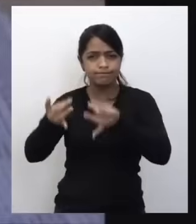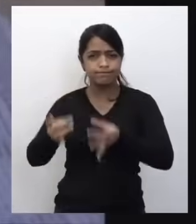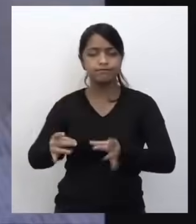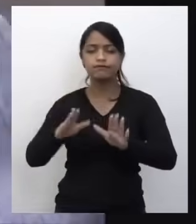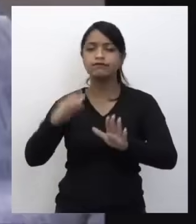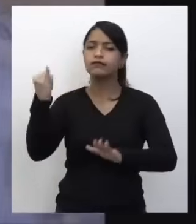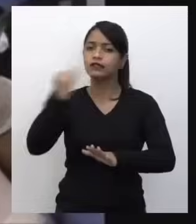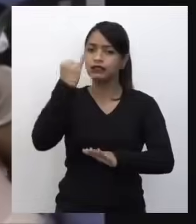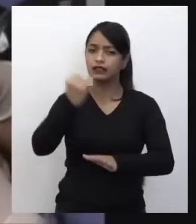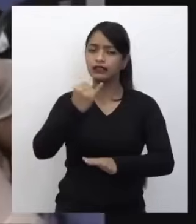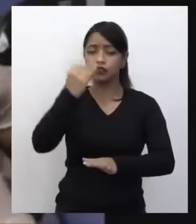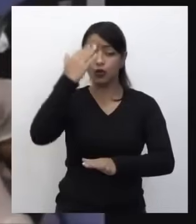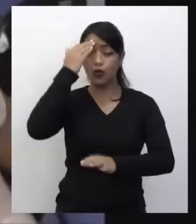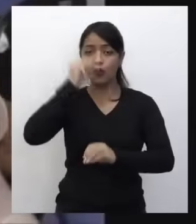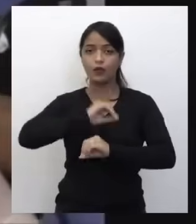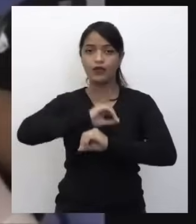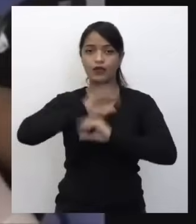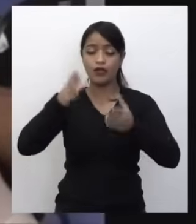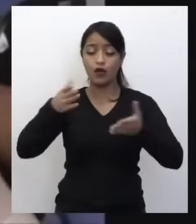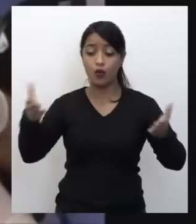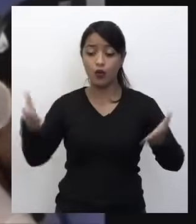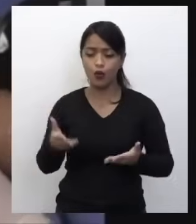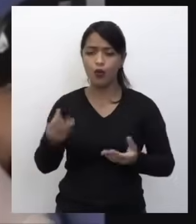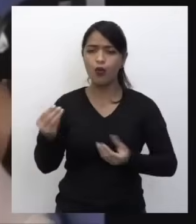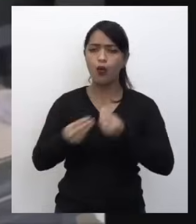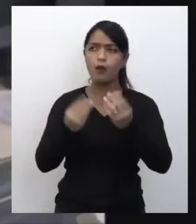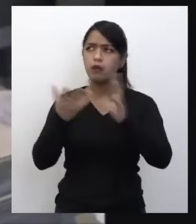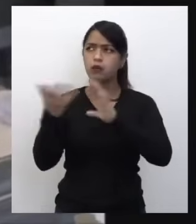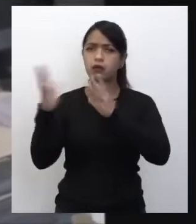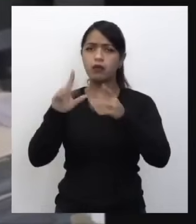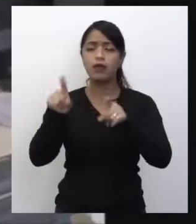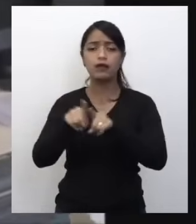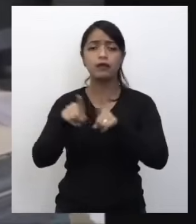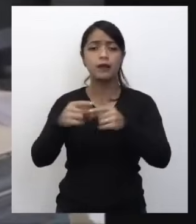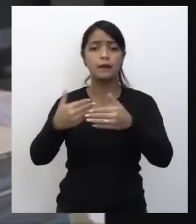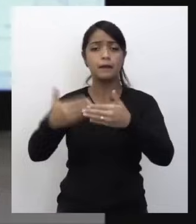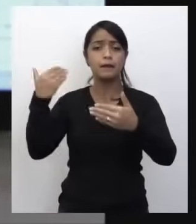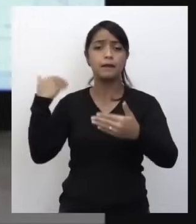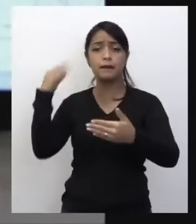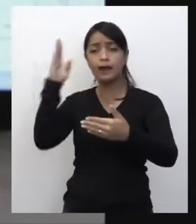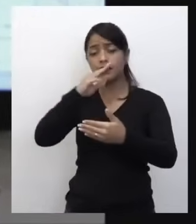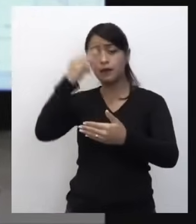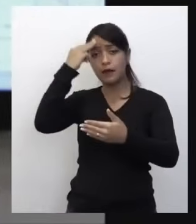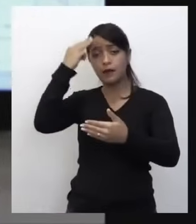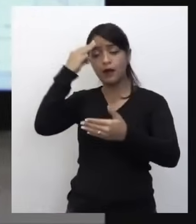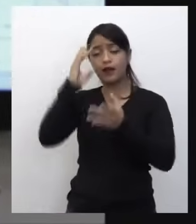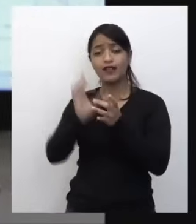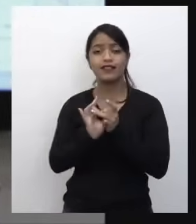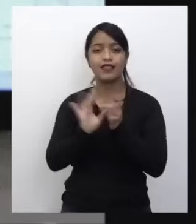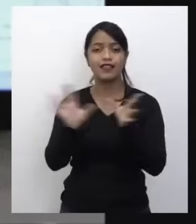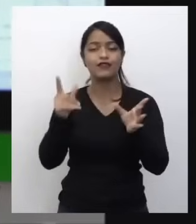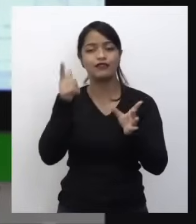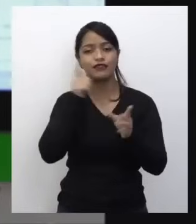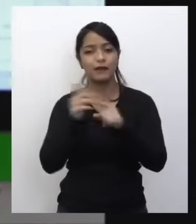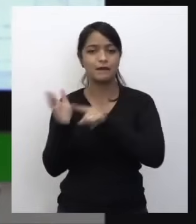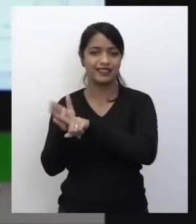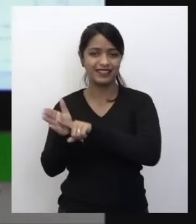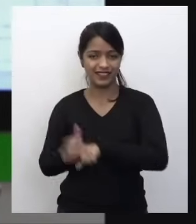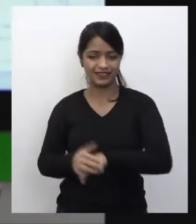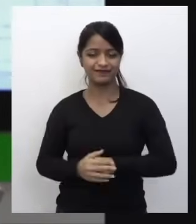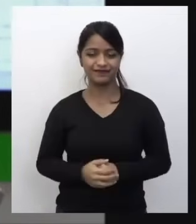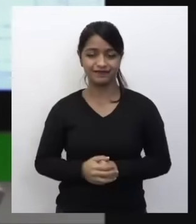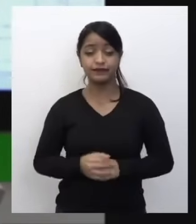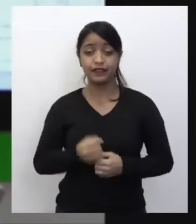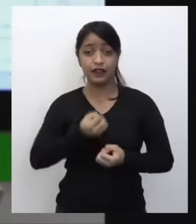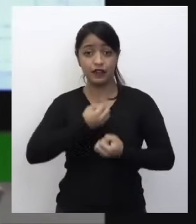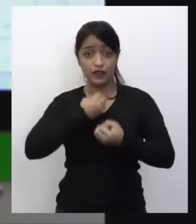na atualidade e colocar a memória do clima no Brasil disponível para pesquisa. Os dados são a única maneira correta de você